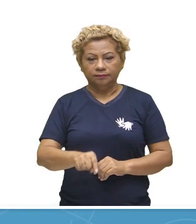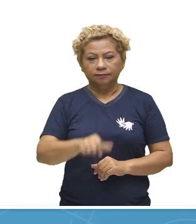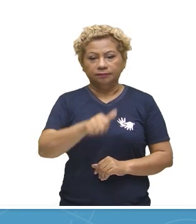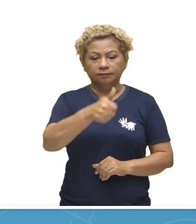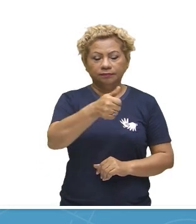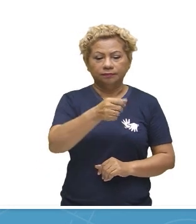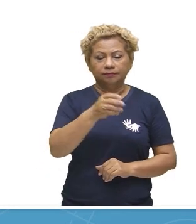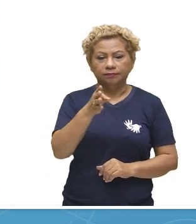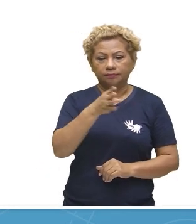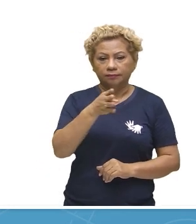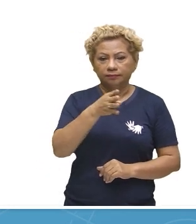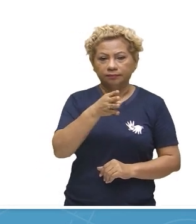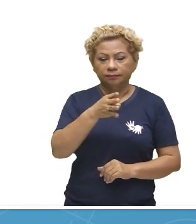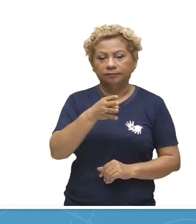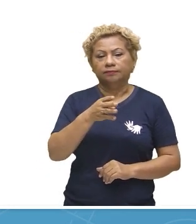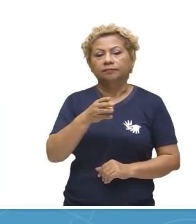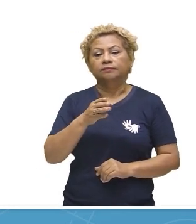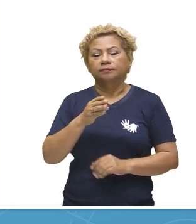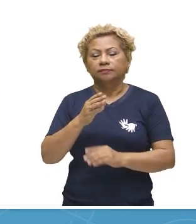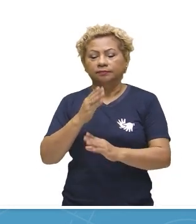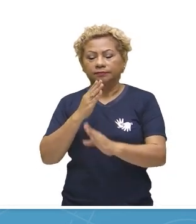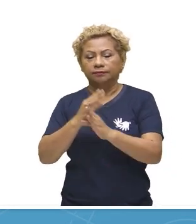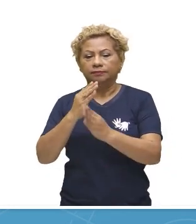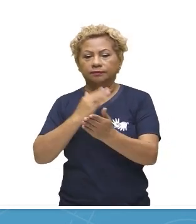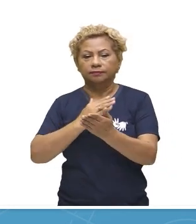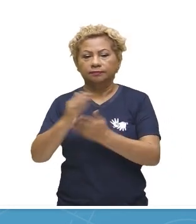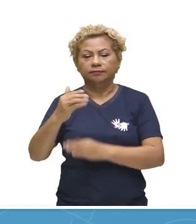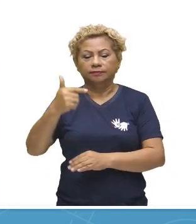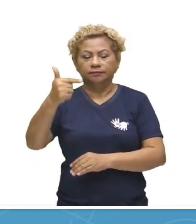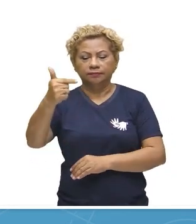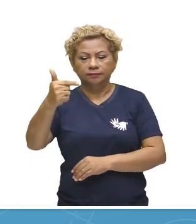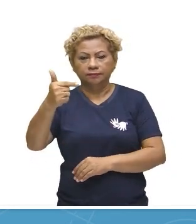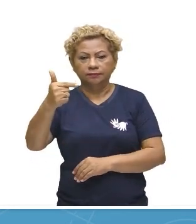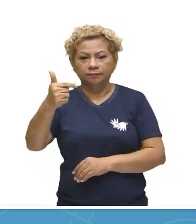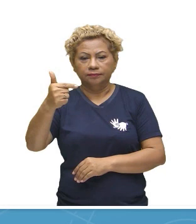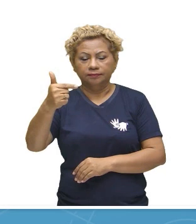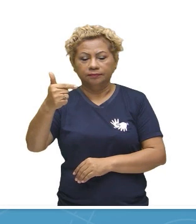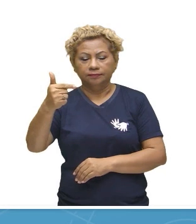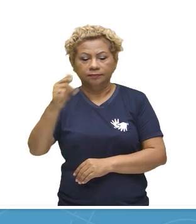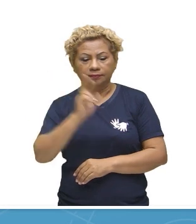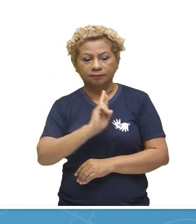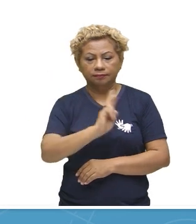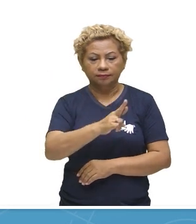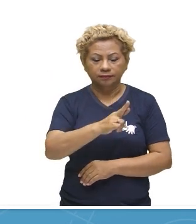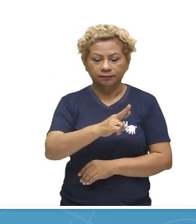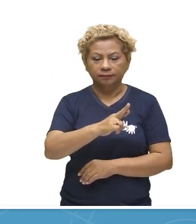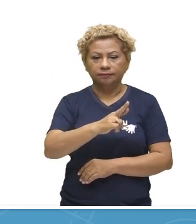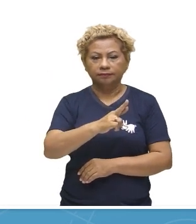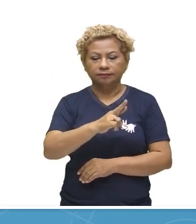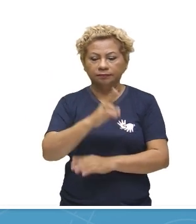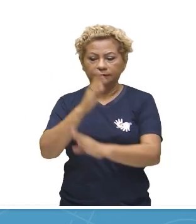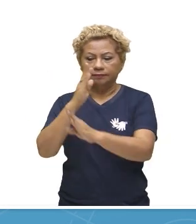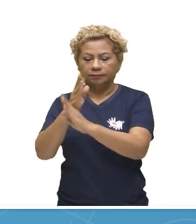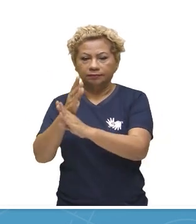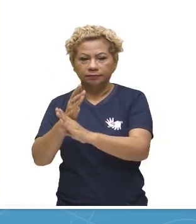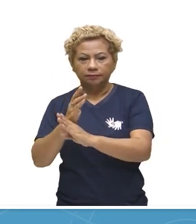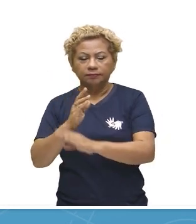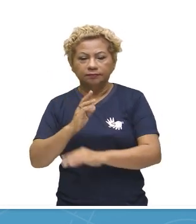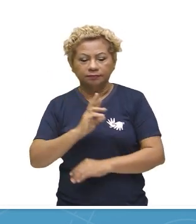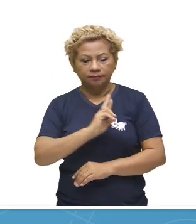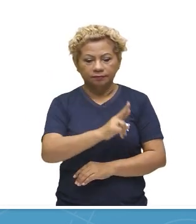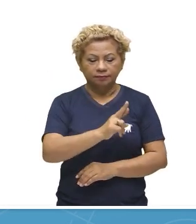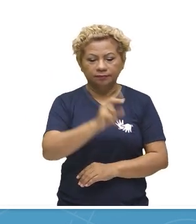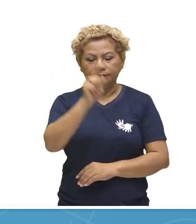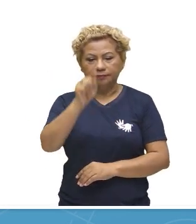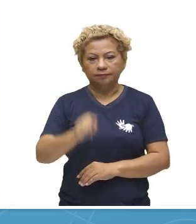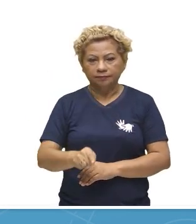Decompor em fatores primos, né? Lembrando aí os fatores primos. Os números primos são aqueles que são divididos por ele